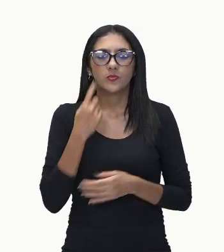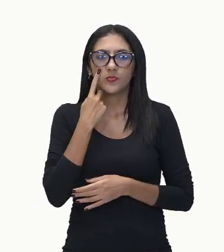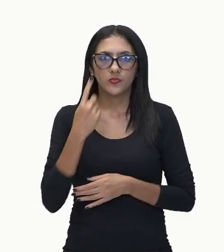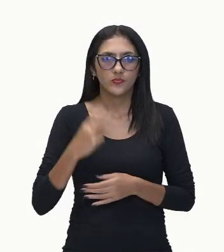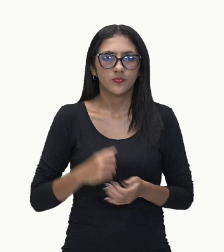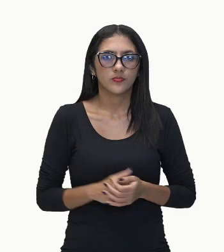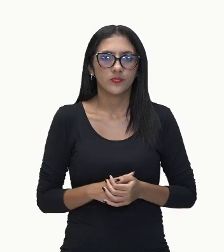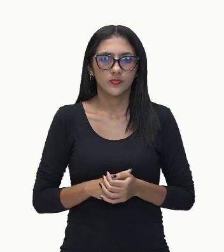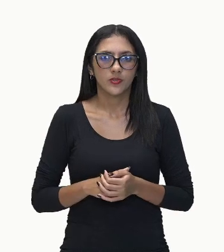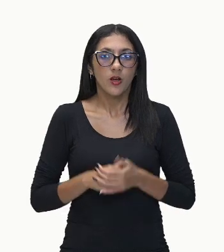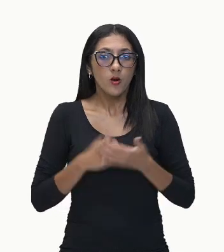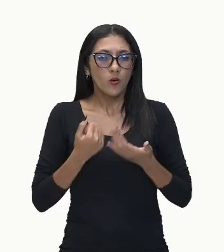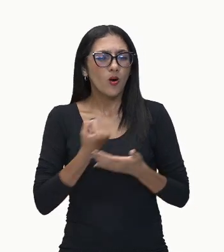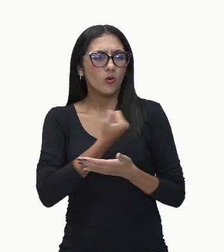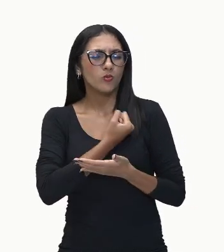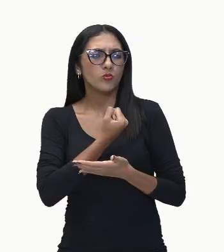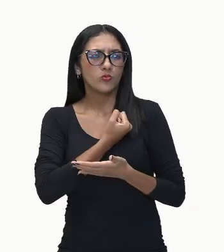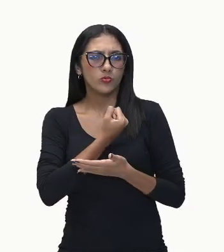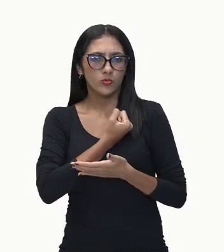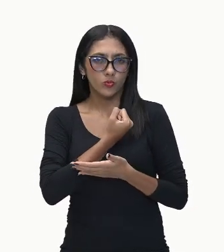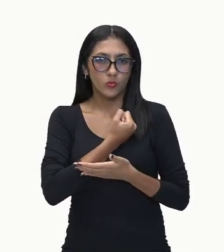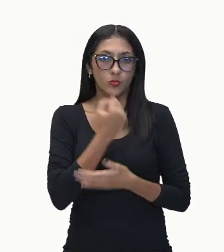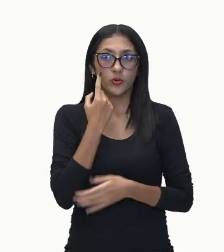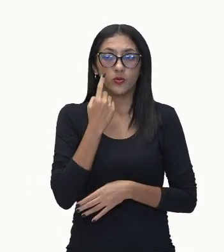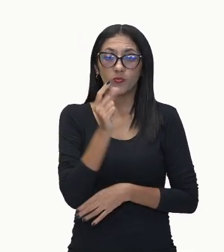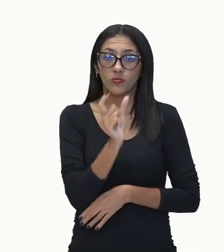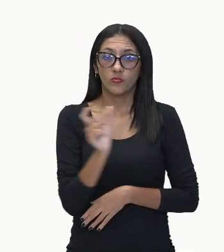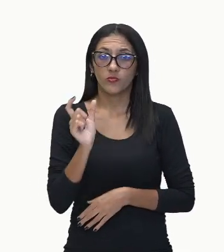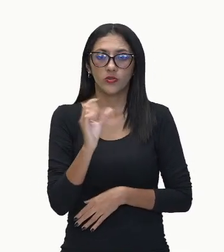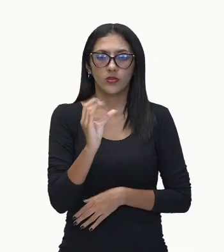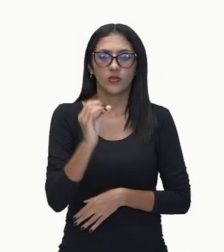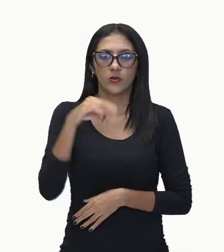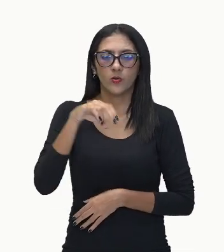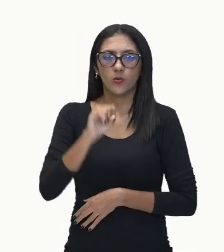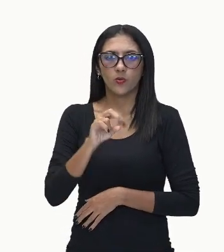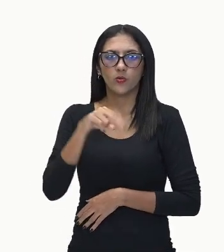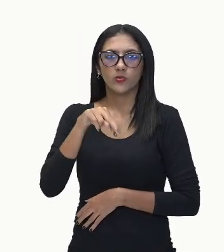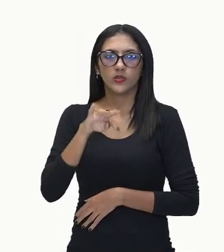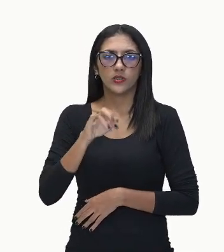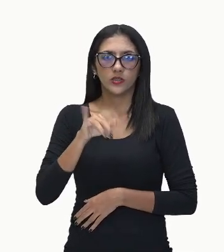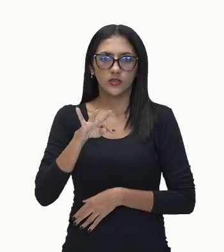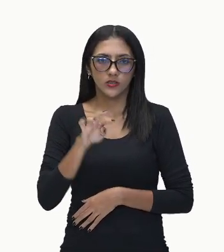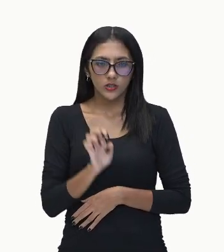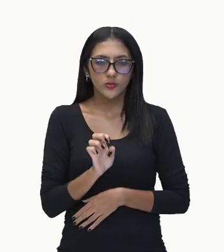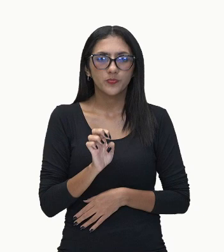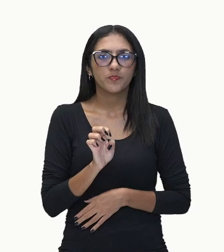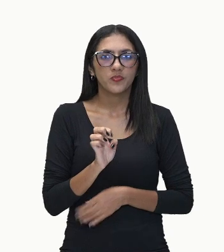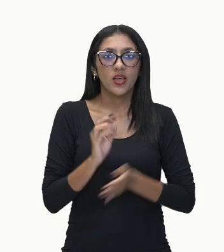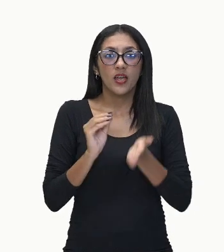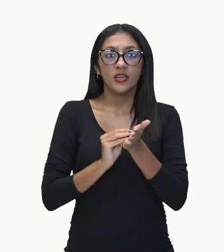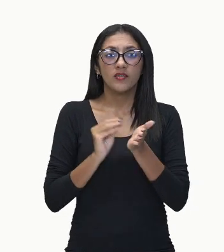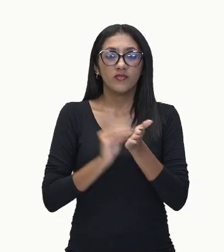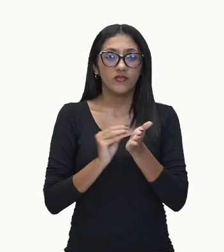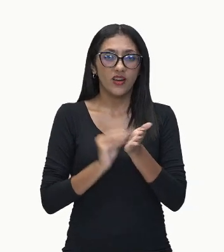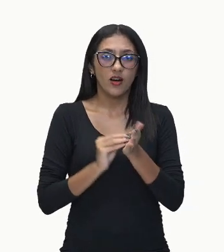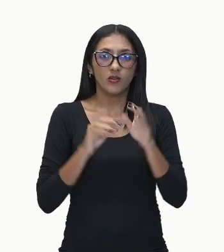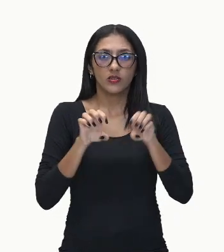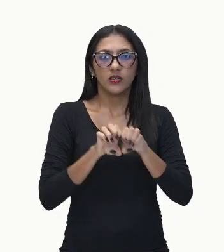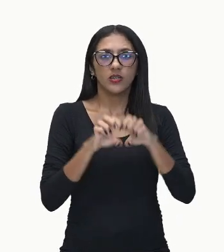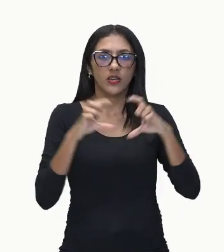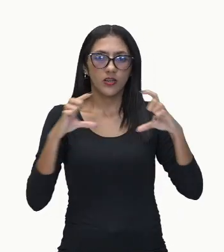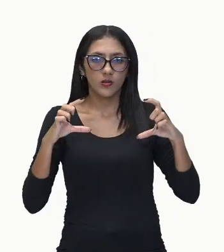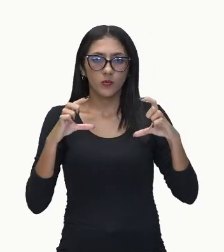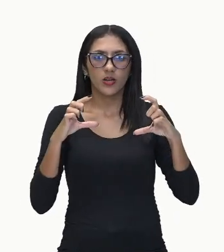termo constante guarda Marca essa palavra constante que está ausente no quadrado perfeito